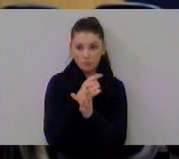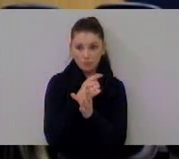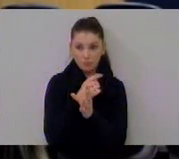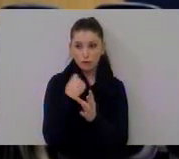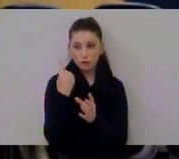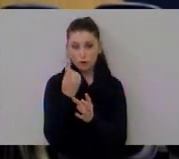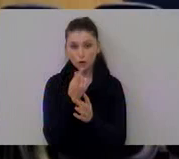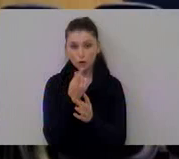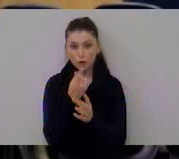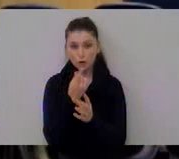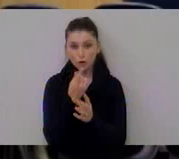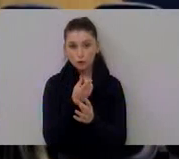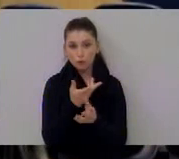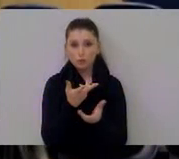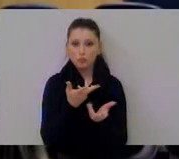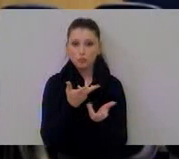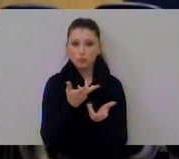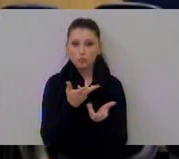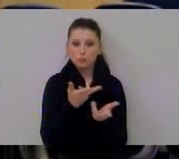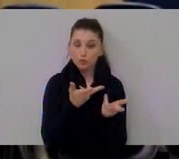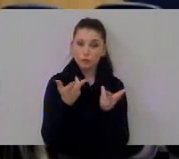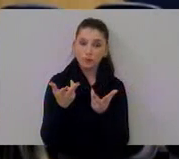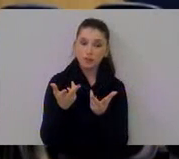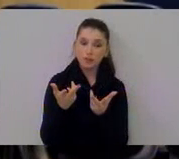minuto para as considerações finais.